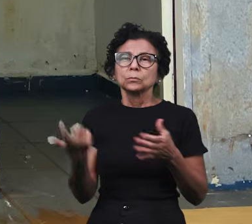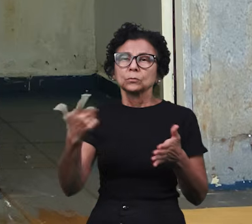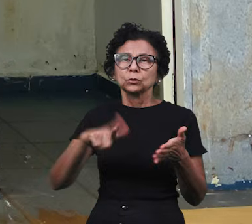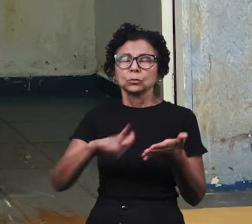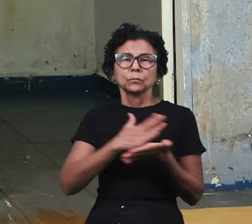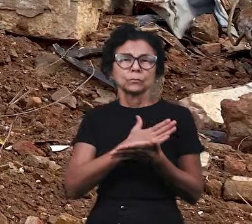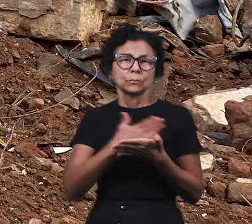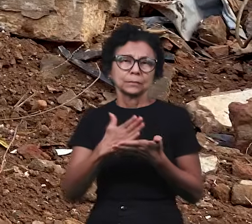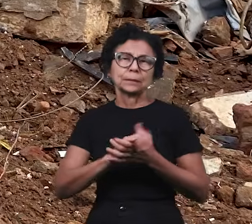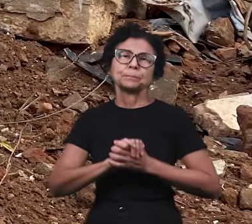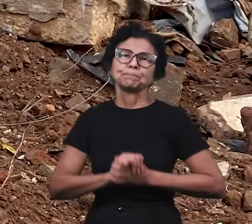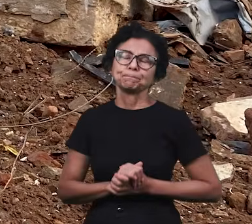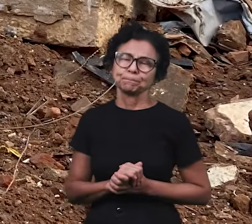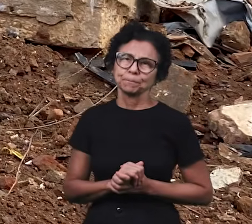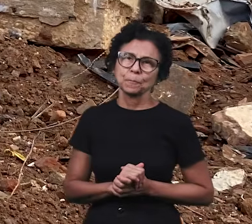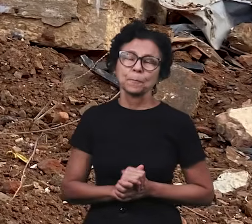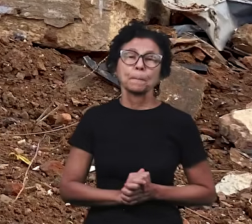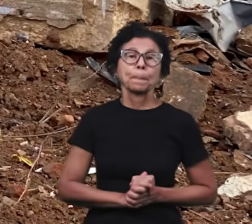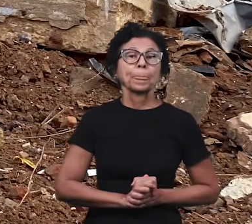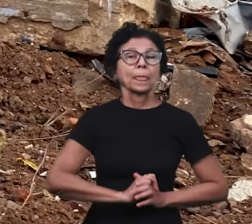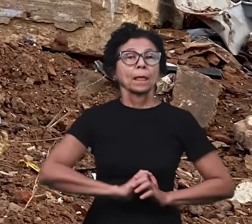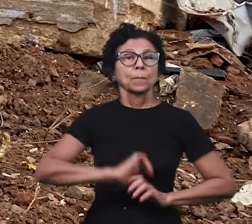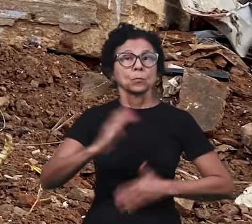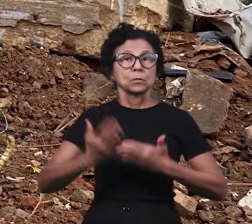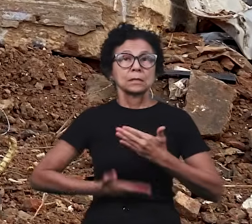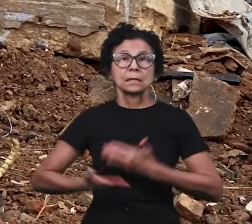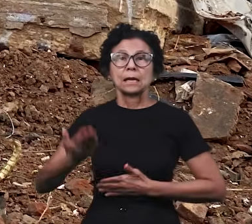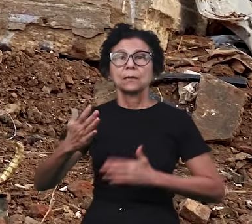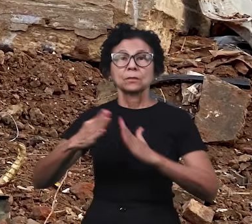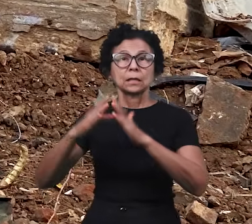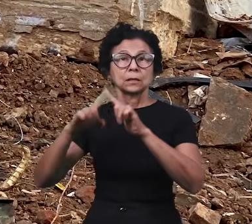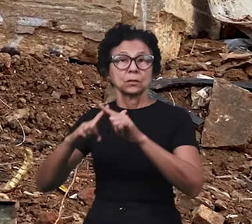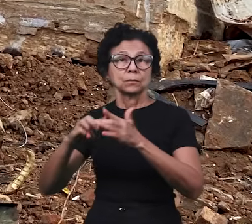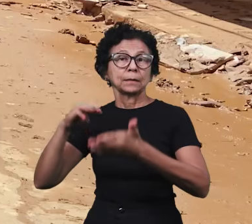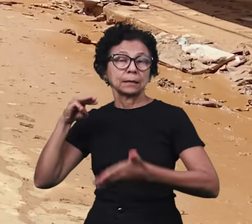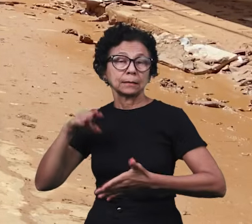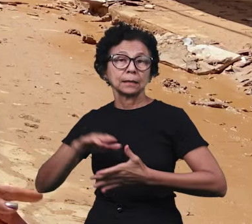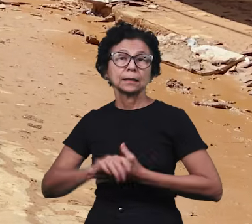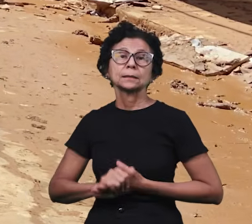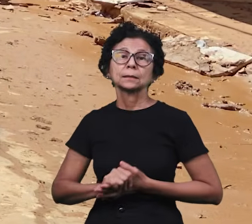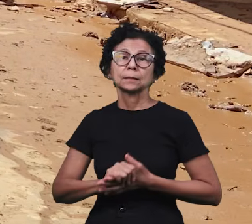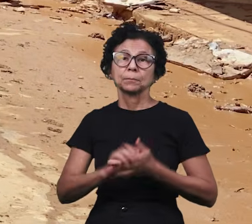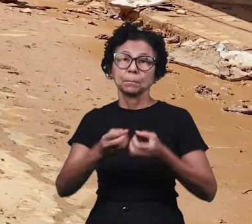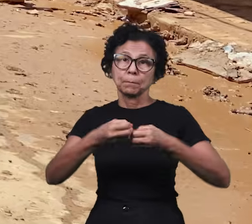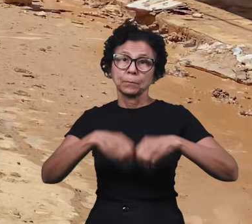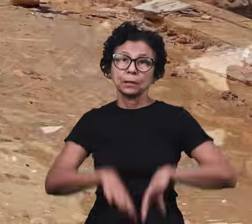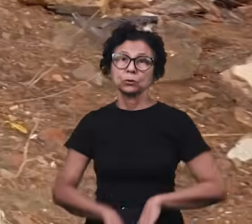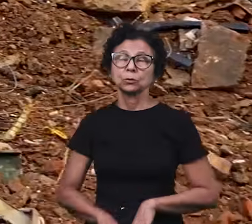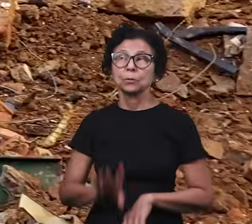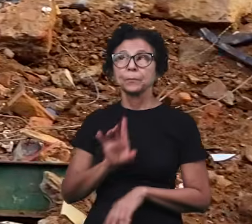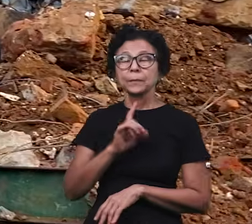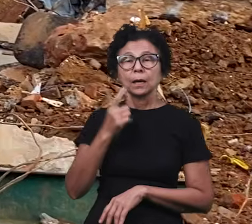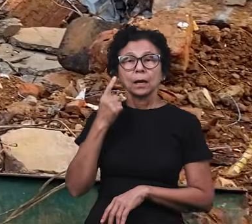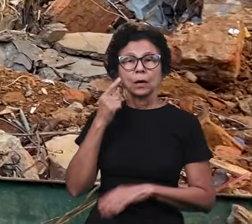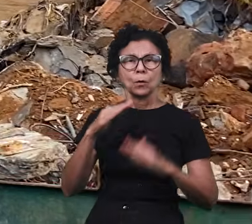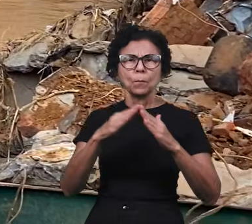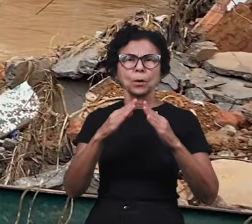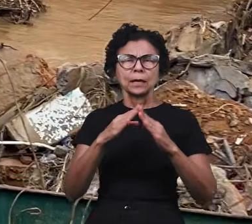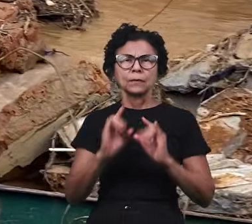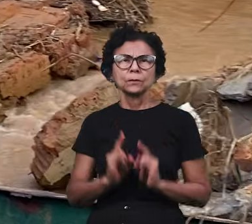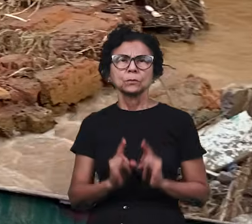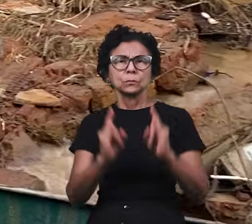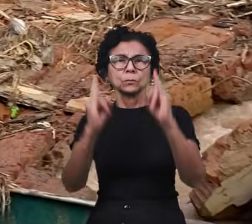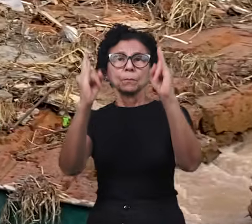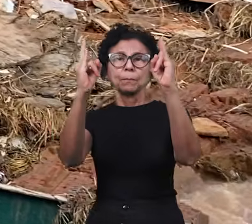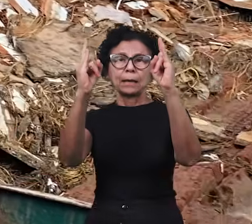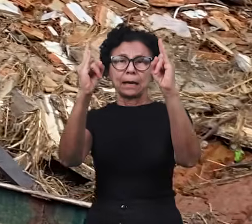dar certo. Membros da igreja também foram atingidos pela enchente. Eu morava aqui nesse prédio que está sendo